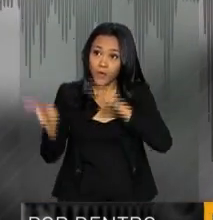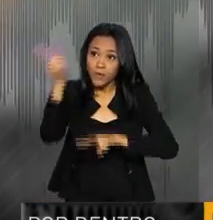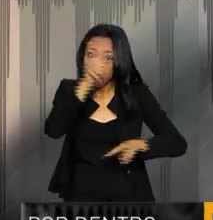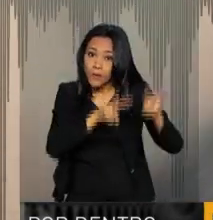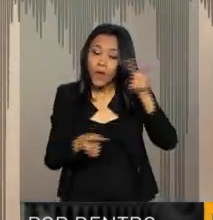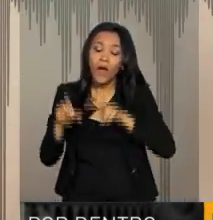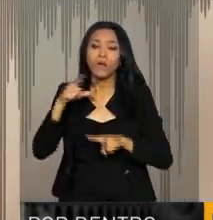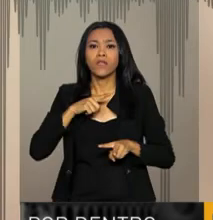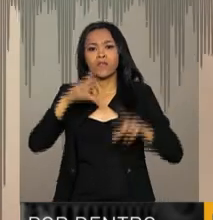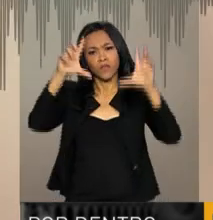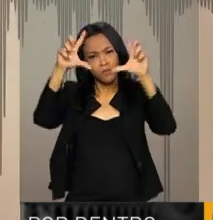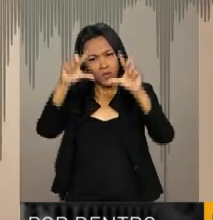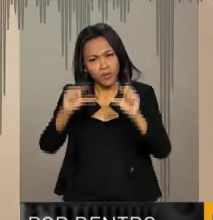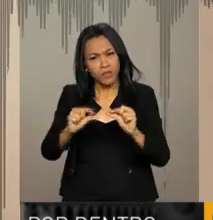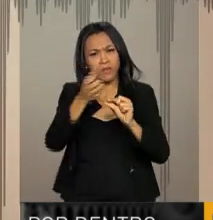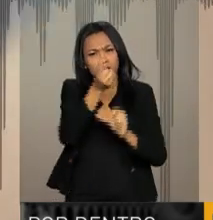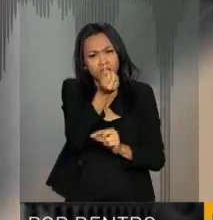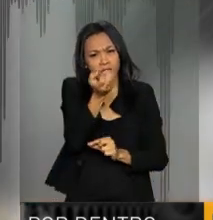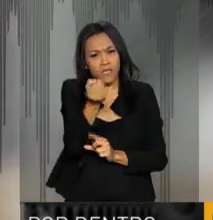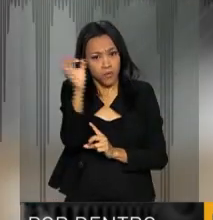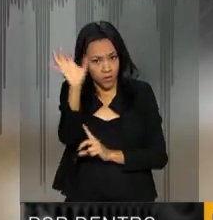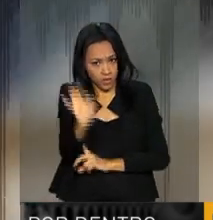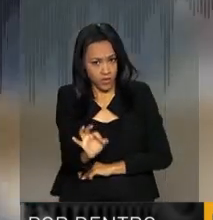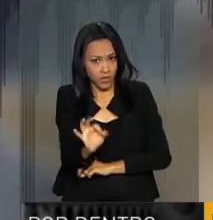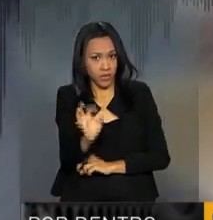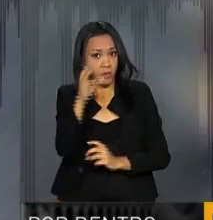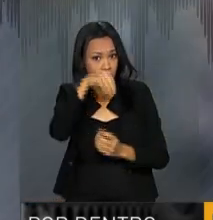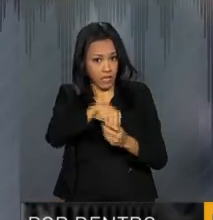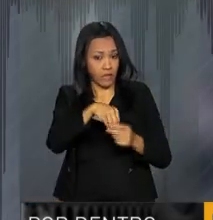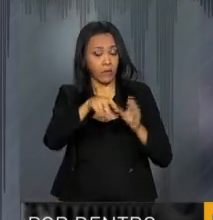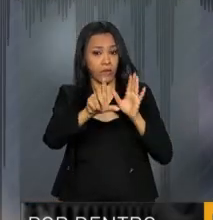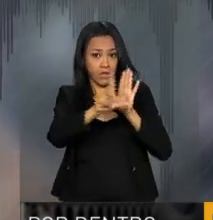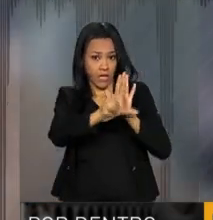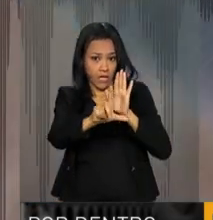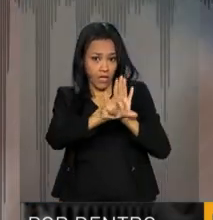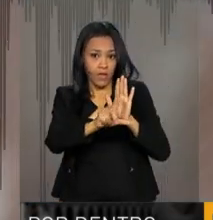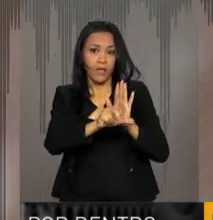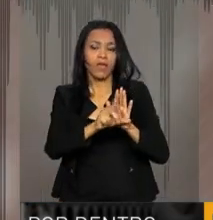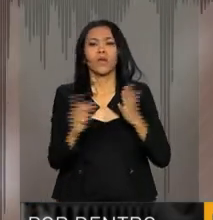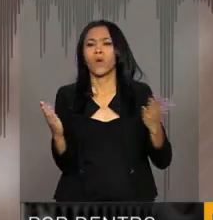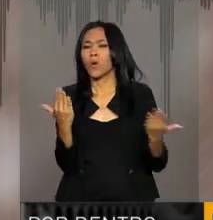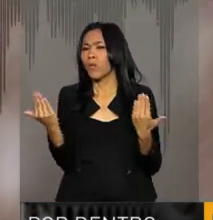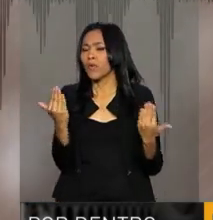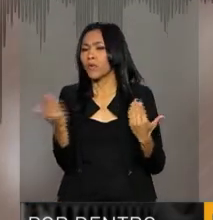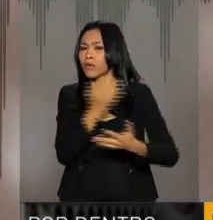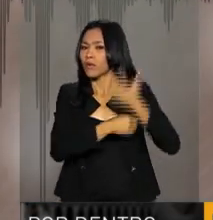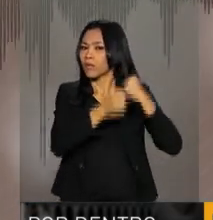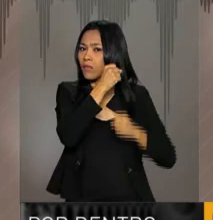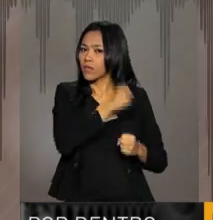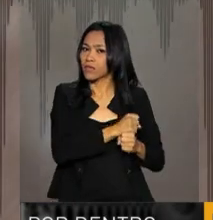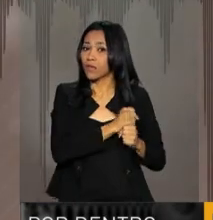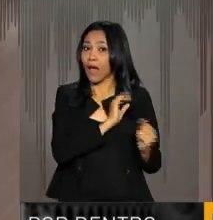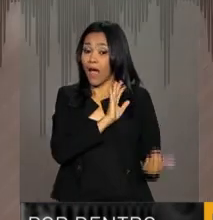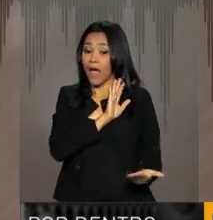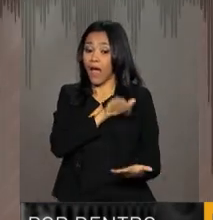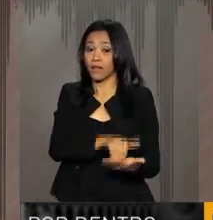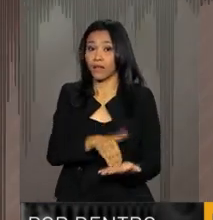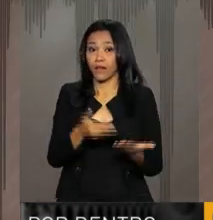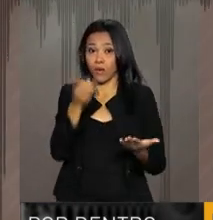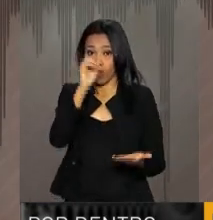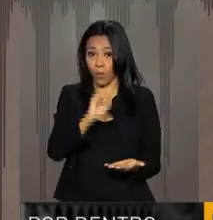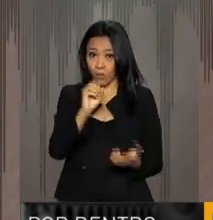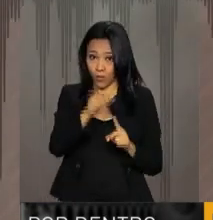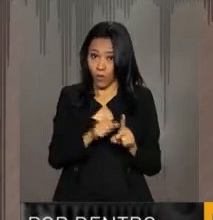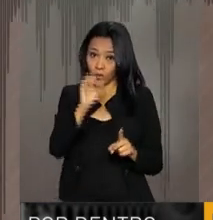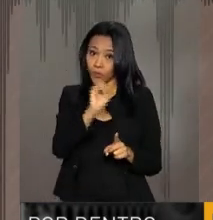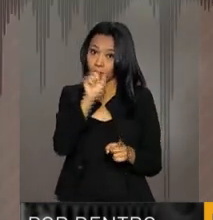de 60 por cento nos investimentos da lei do ano no comparativo do ano passado até outubro deste ano eu gostaria